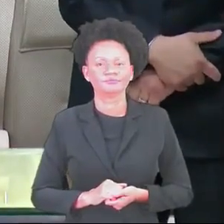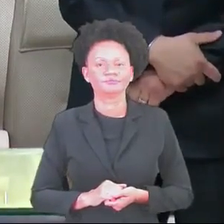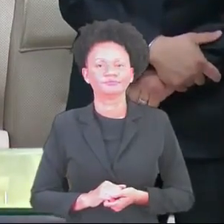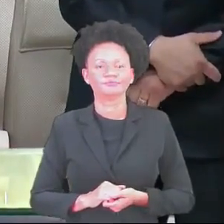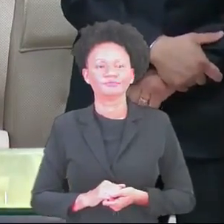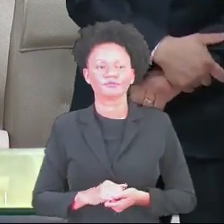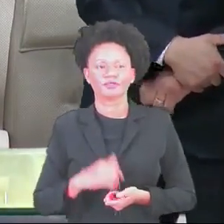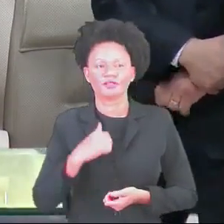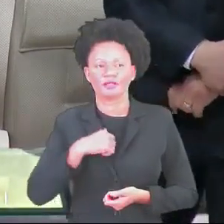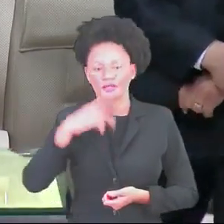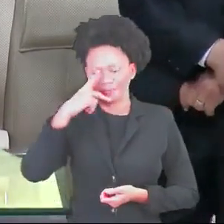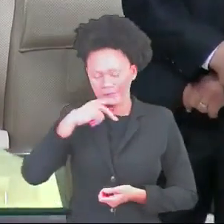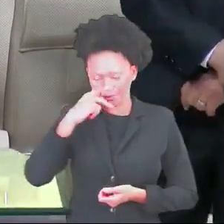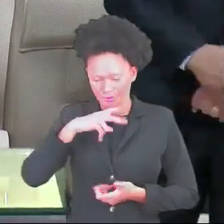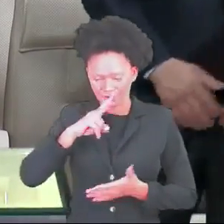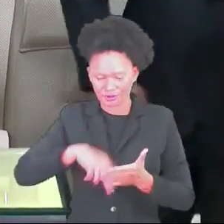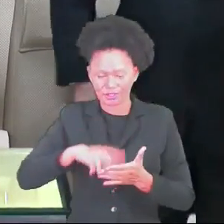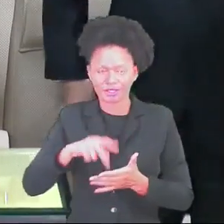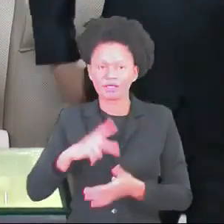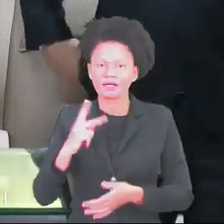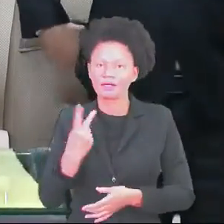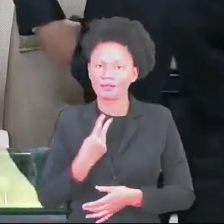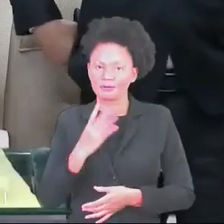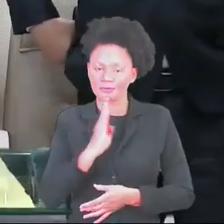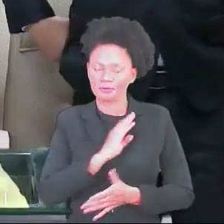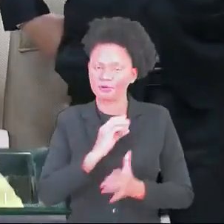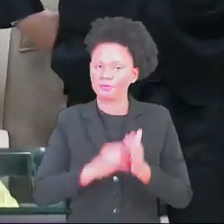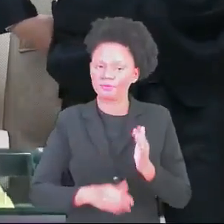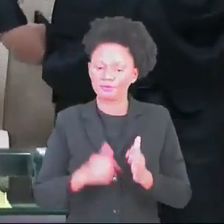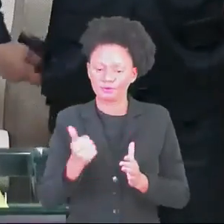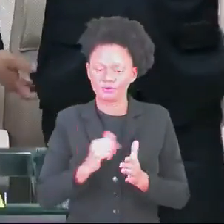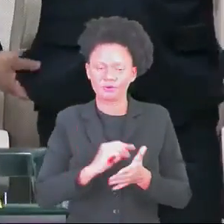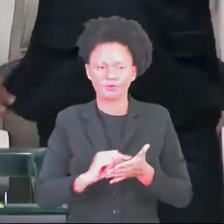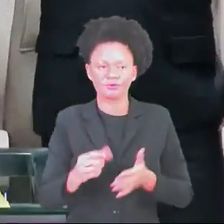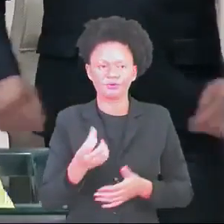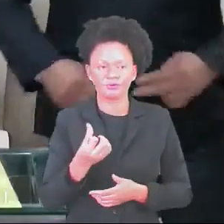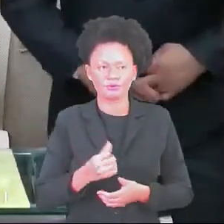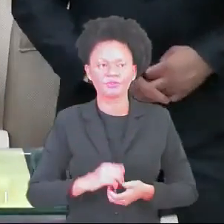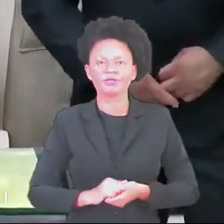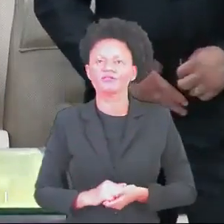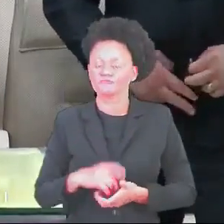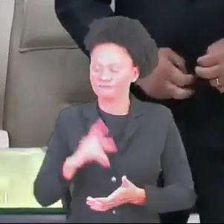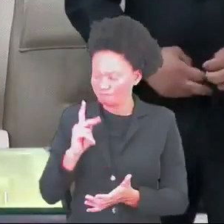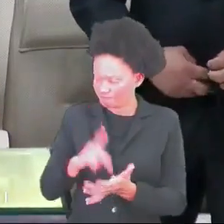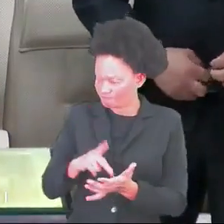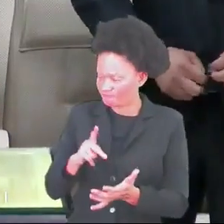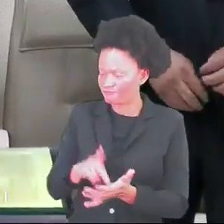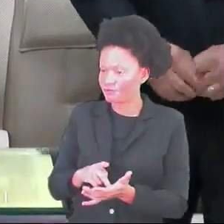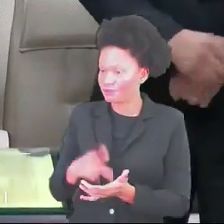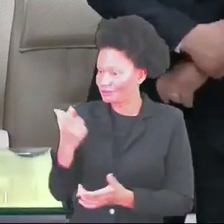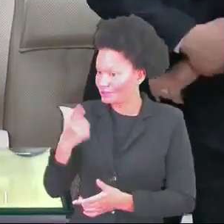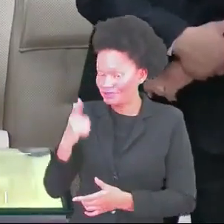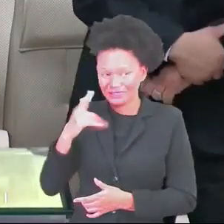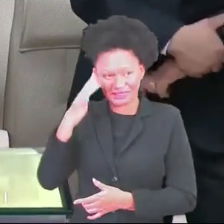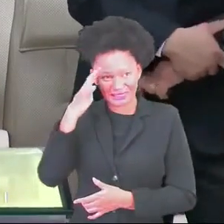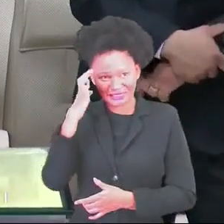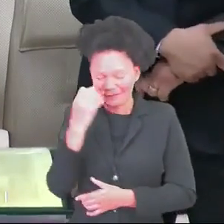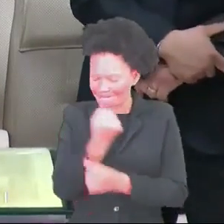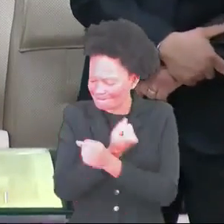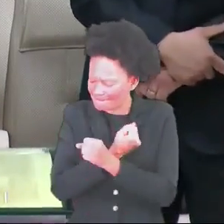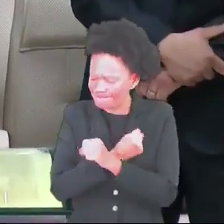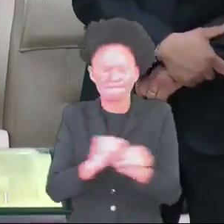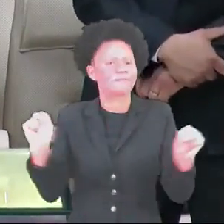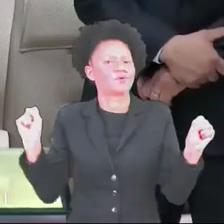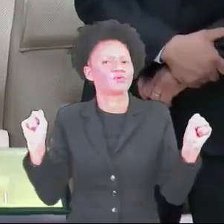Eu mesmo vou ler Hebreus 11, 6. Olhe para mim. De fato, sem fé é impossível.